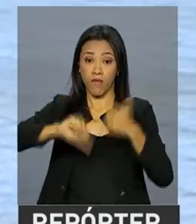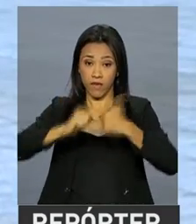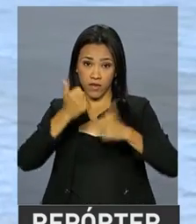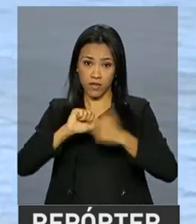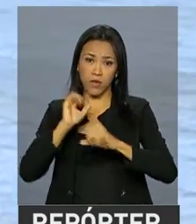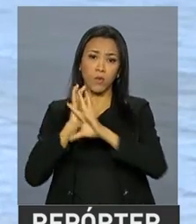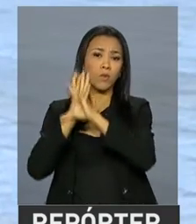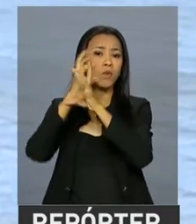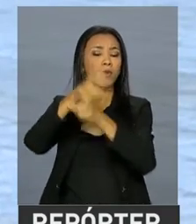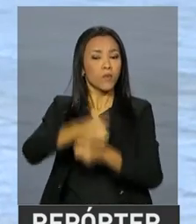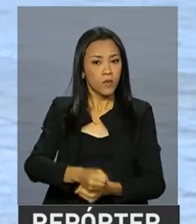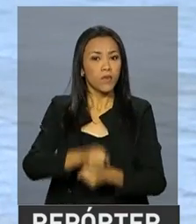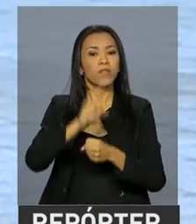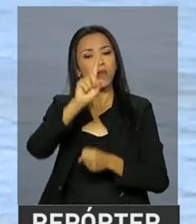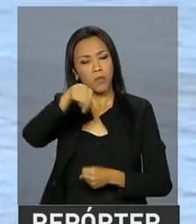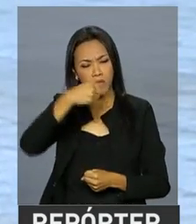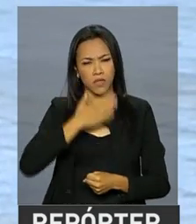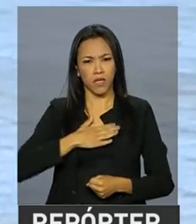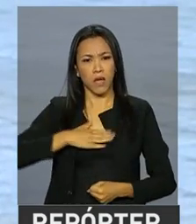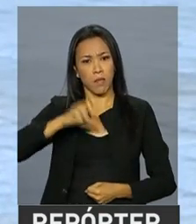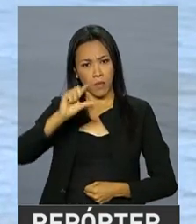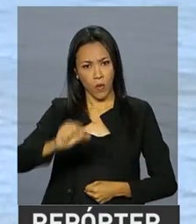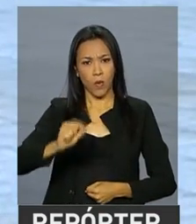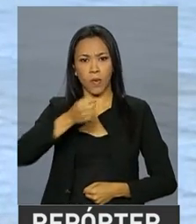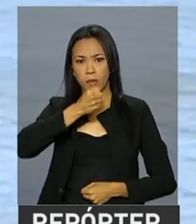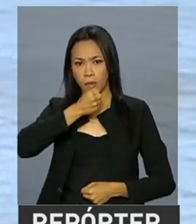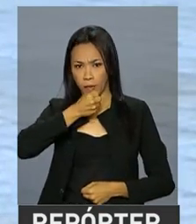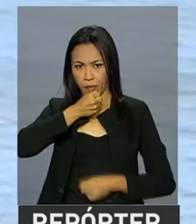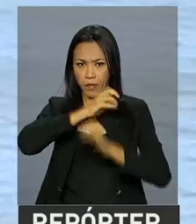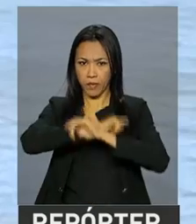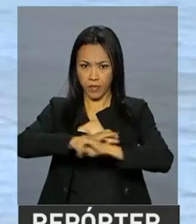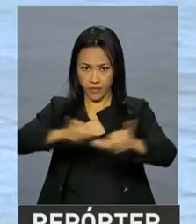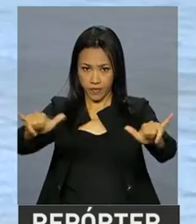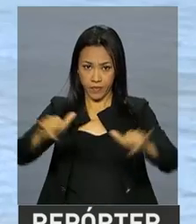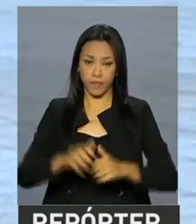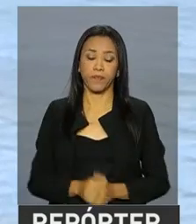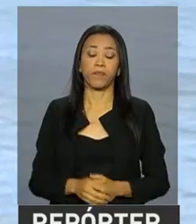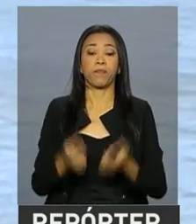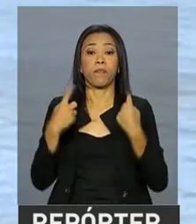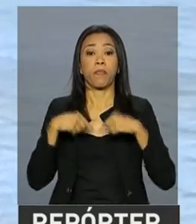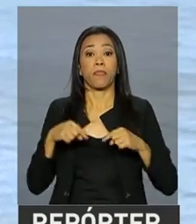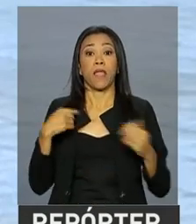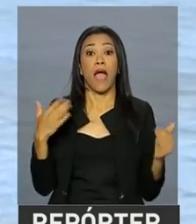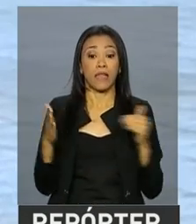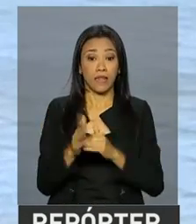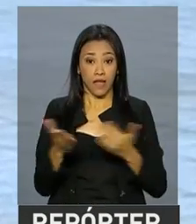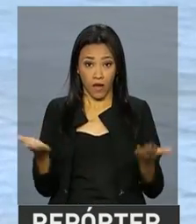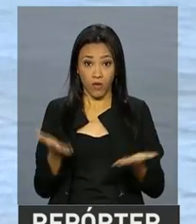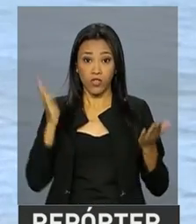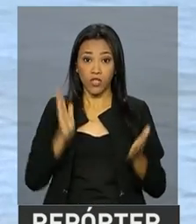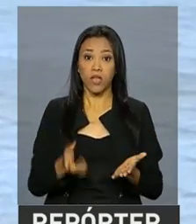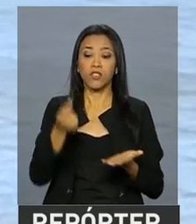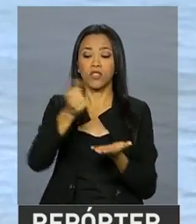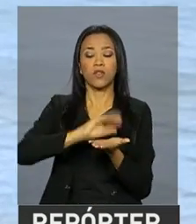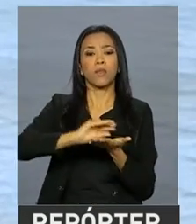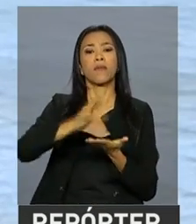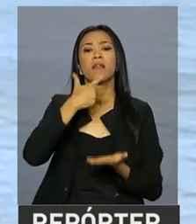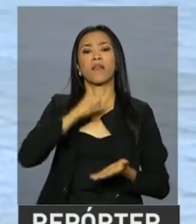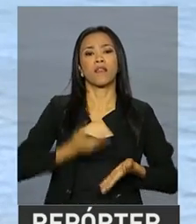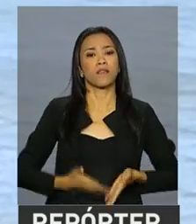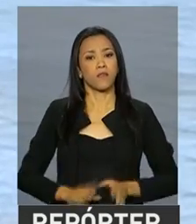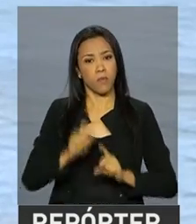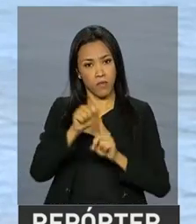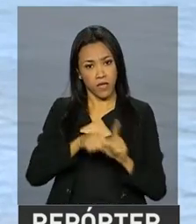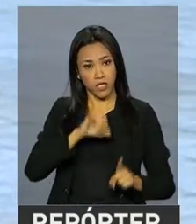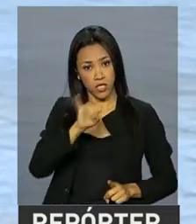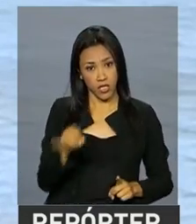realizados numa entrevista coletiva daqui a pouco aqui na sede da Caixa Econômica Federal. Até agora já foram liberados os saques para quem nasceu nos meses